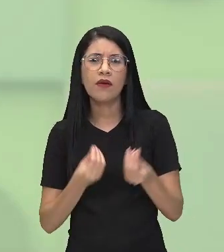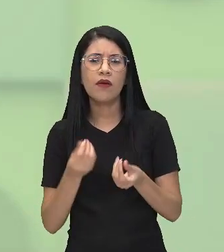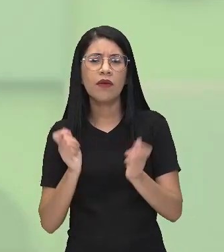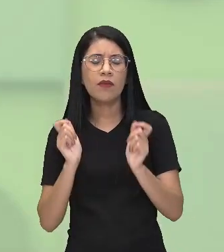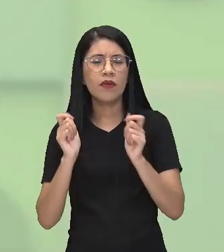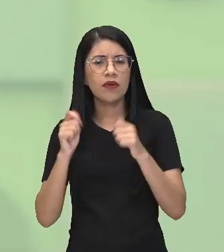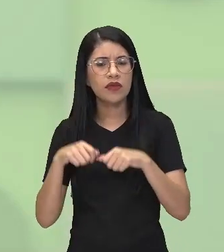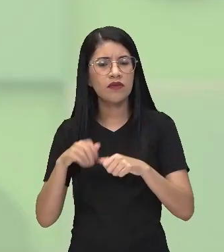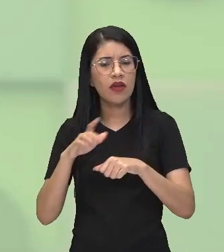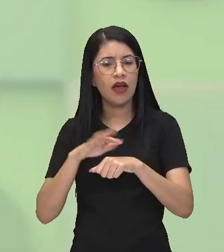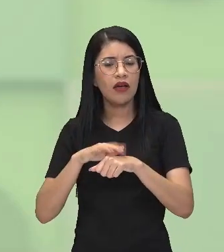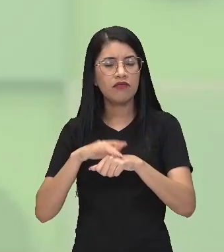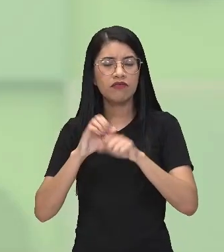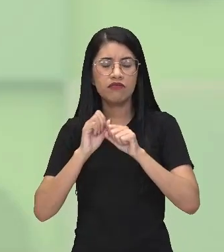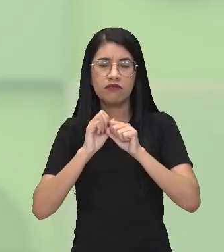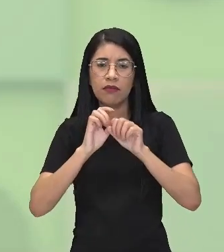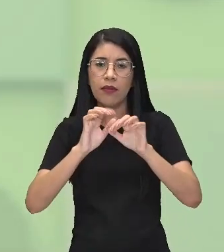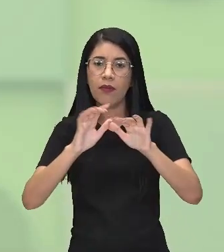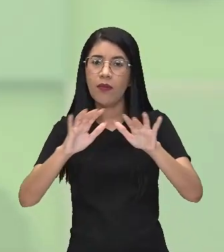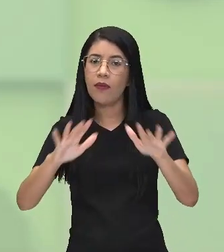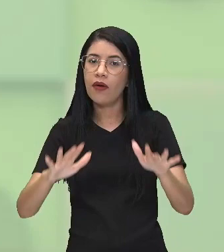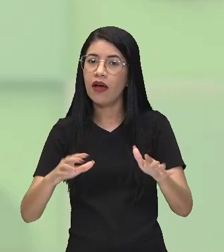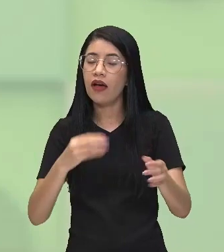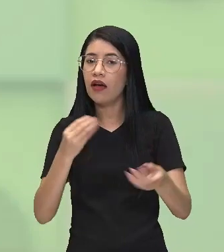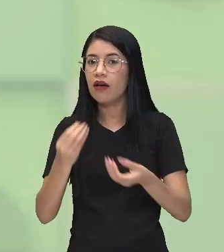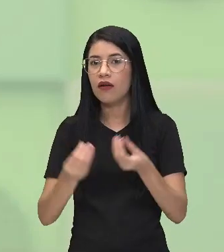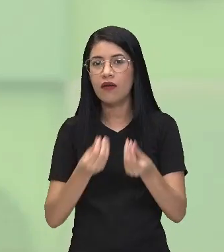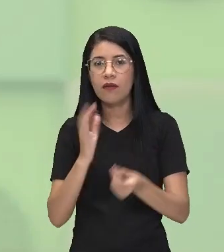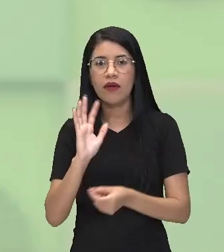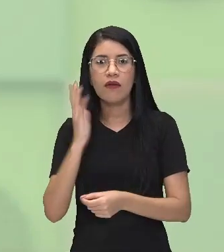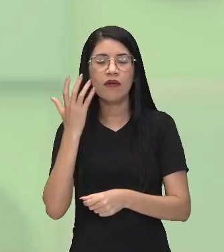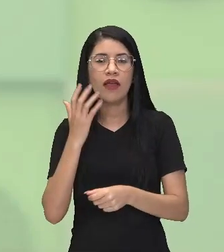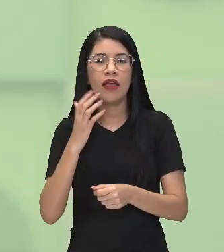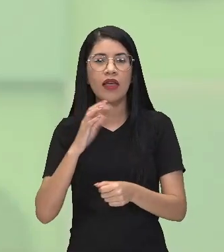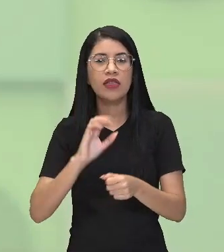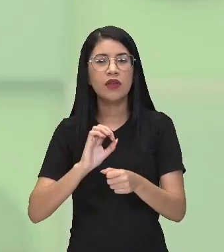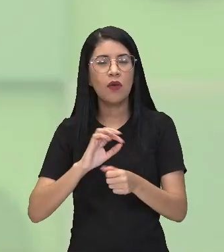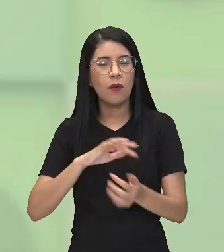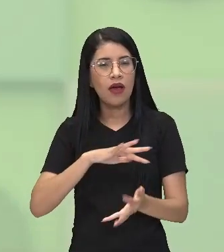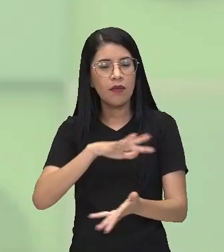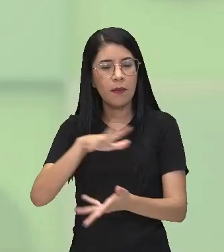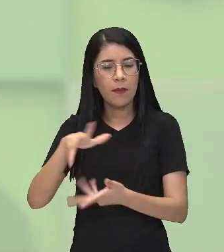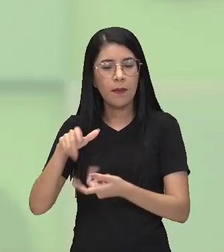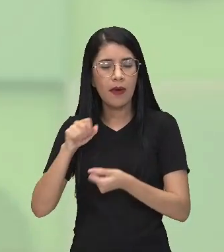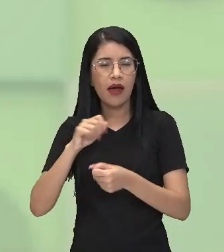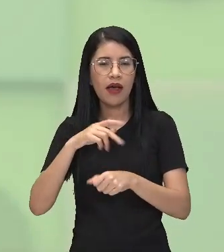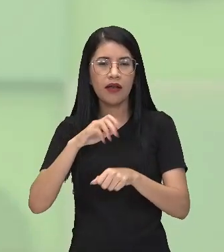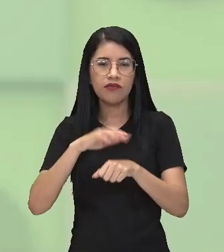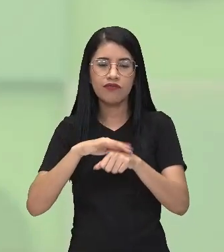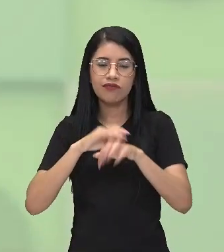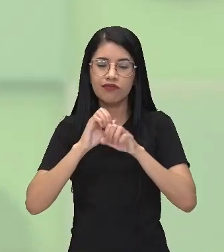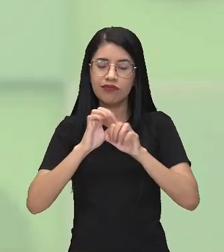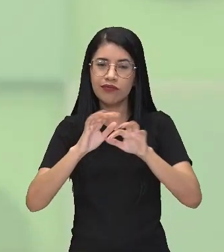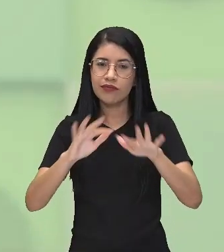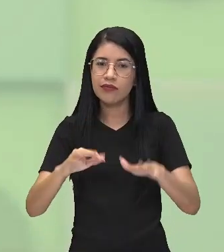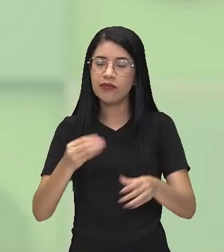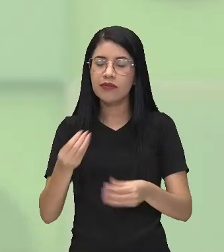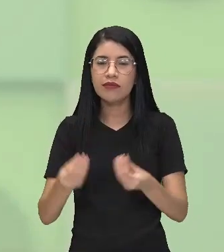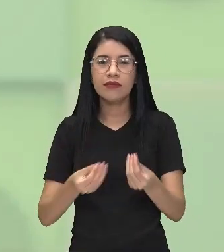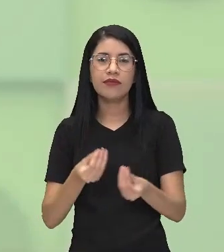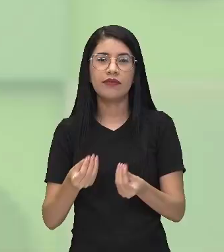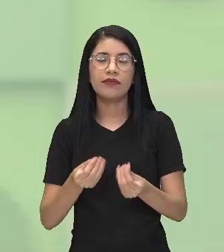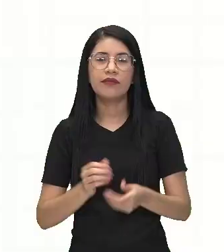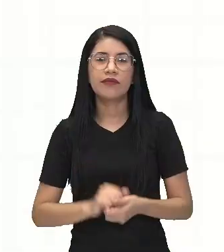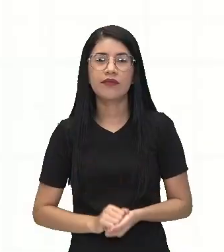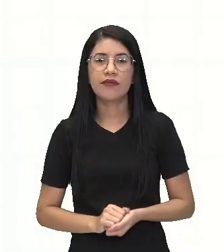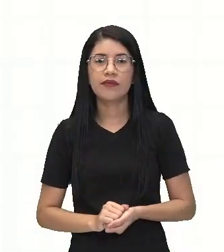se espalham, como é que ocorre uma pandemia. Vejam aí que as pandemias, elas se espalham